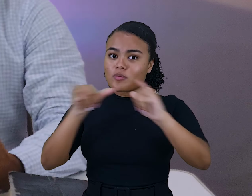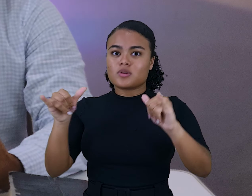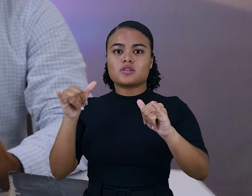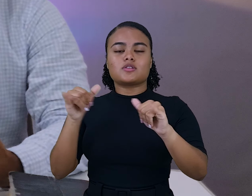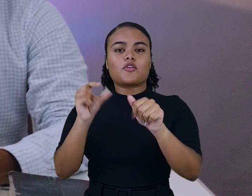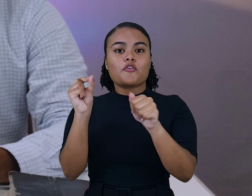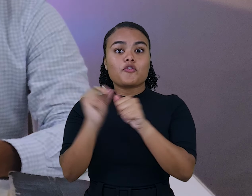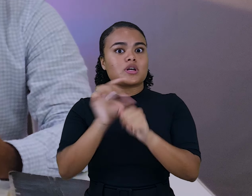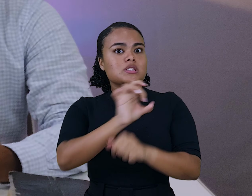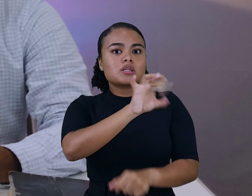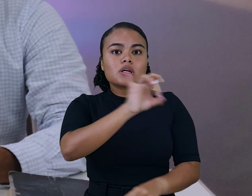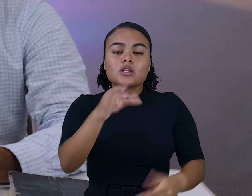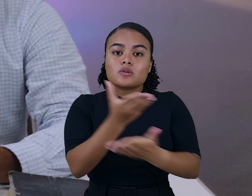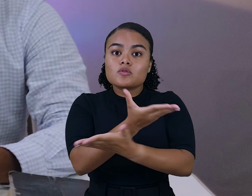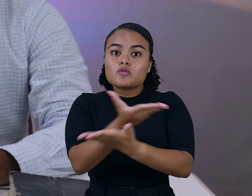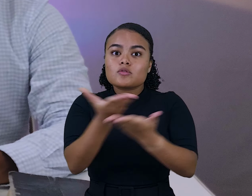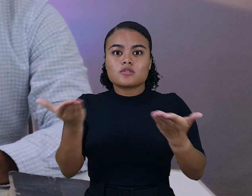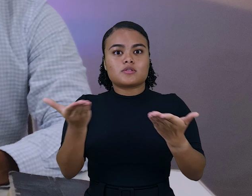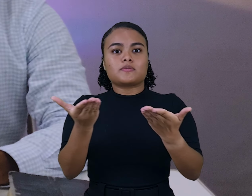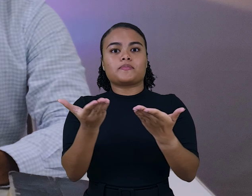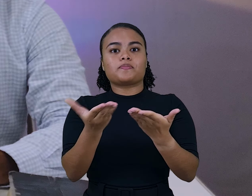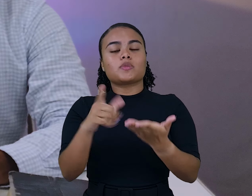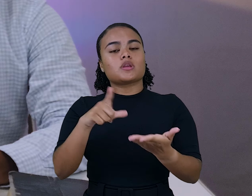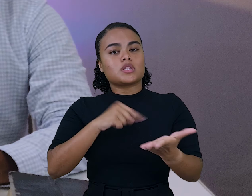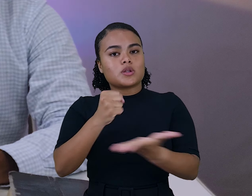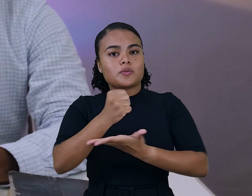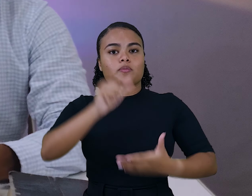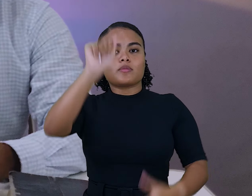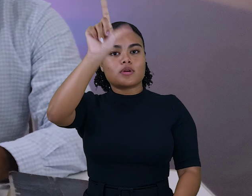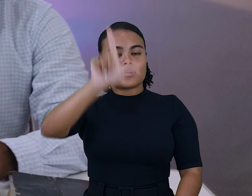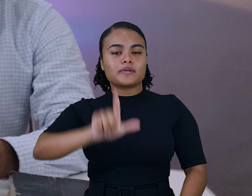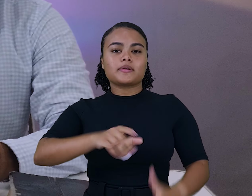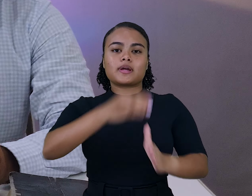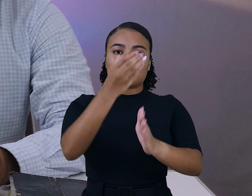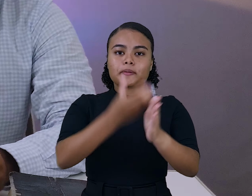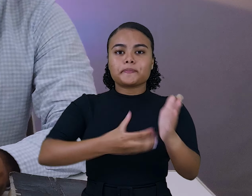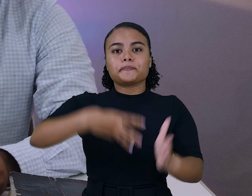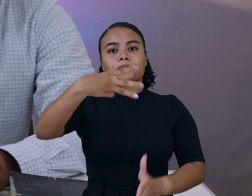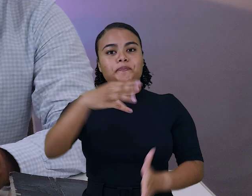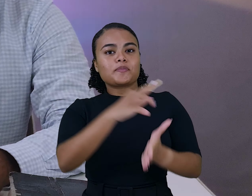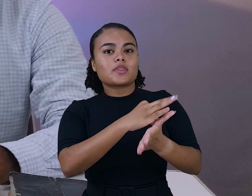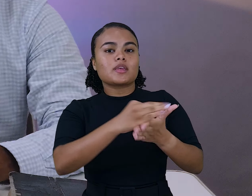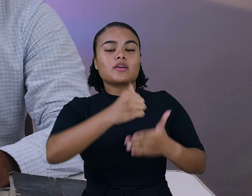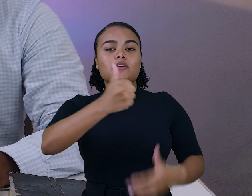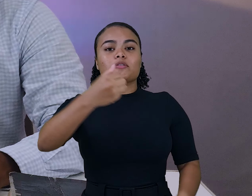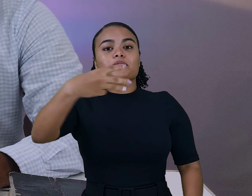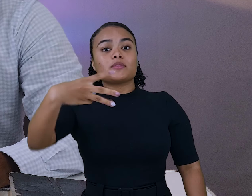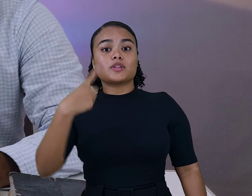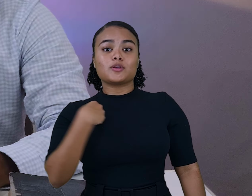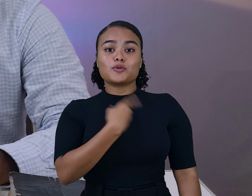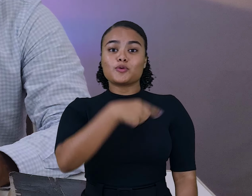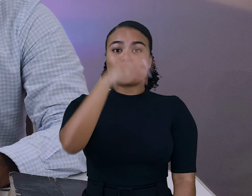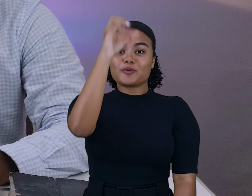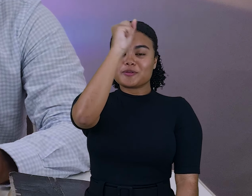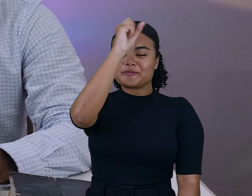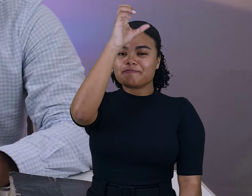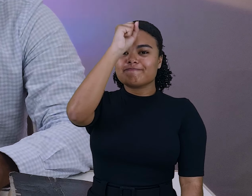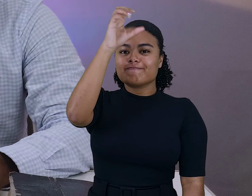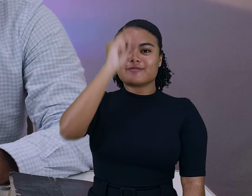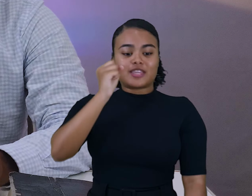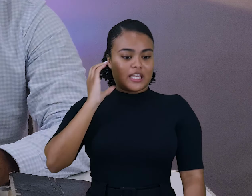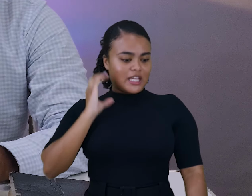nos faz. E aí, tomando como base Gálatas capítulo 3, versículo 13, nós aprendemos